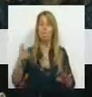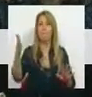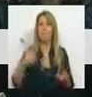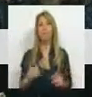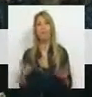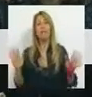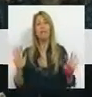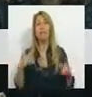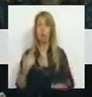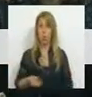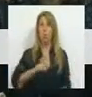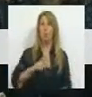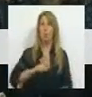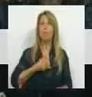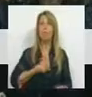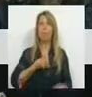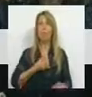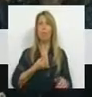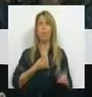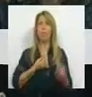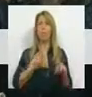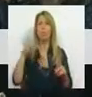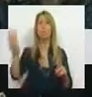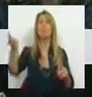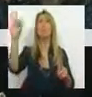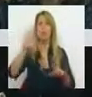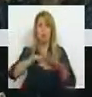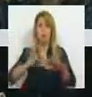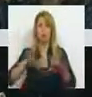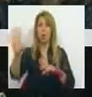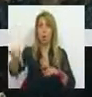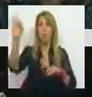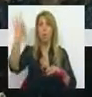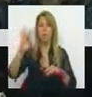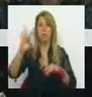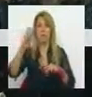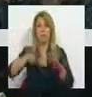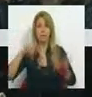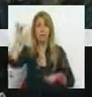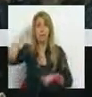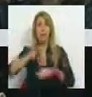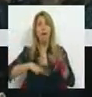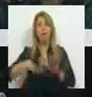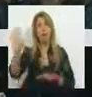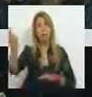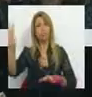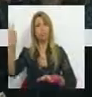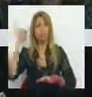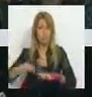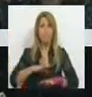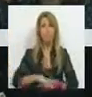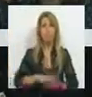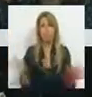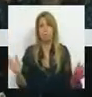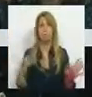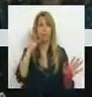preocupação não era a nomeação feita pela Assembleia da República dos respectivos membros, porque essa nomeação era sempre feita.